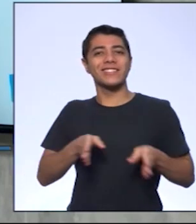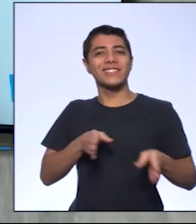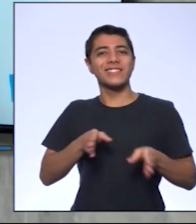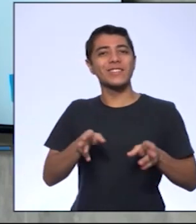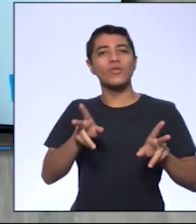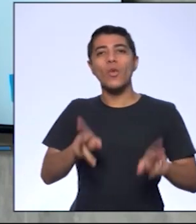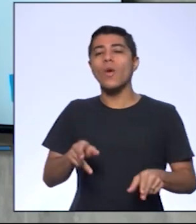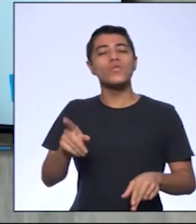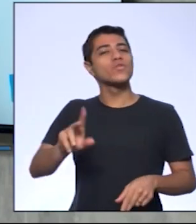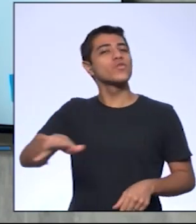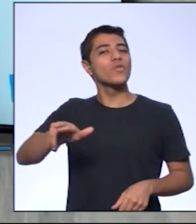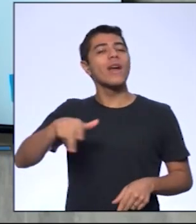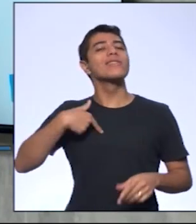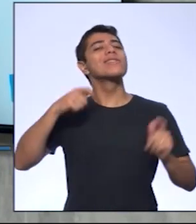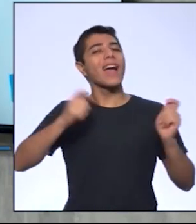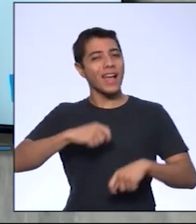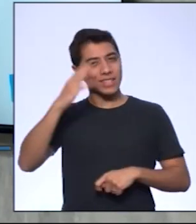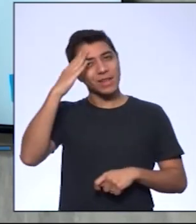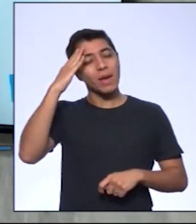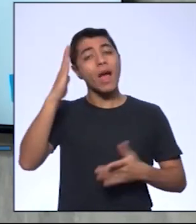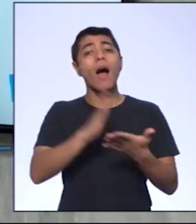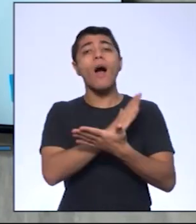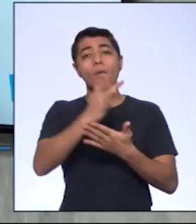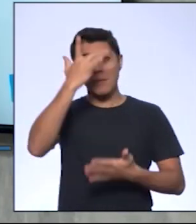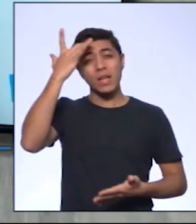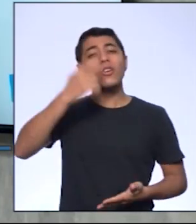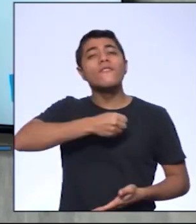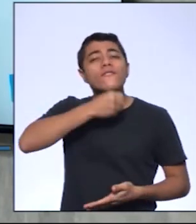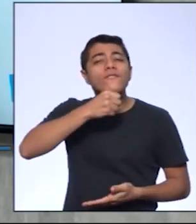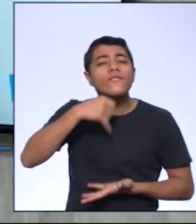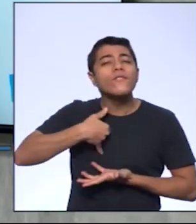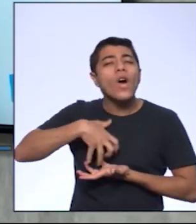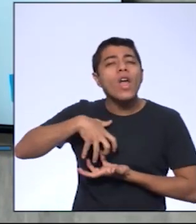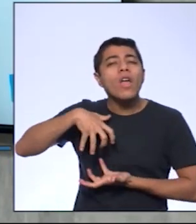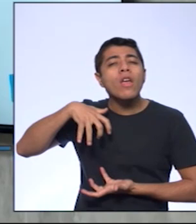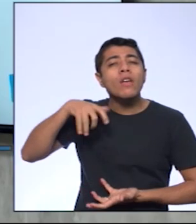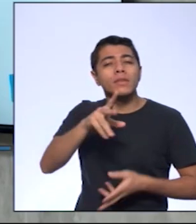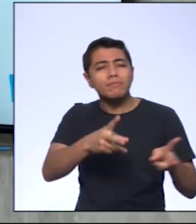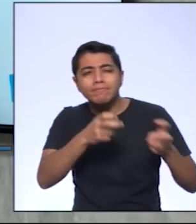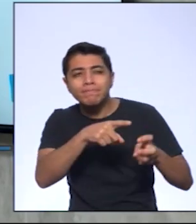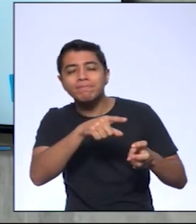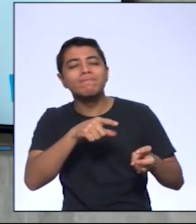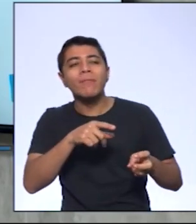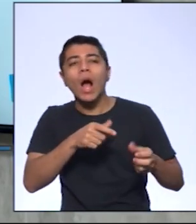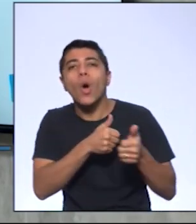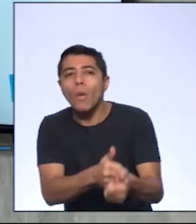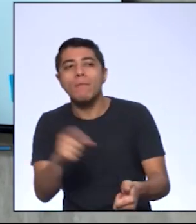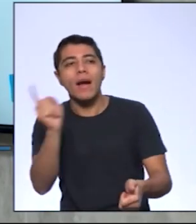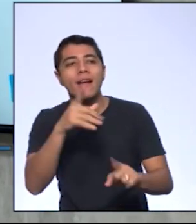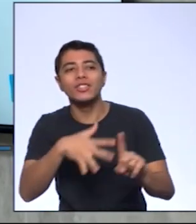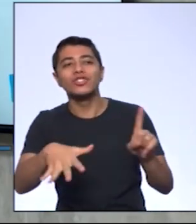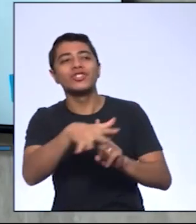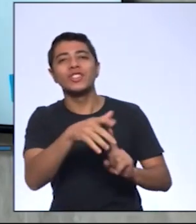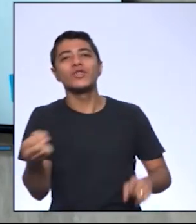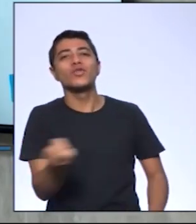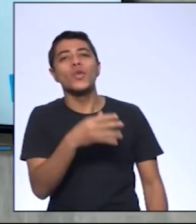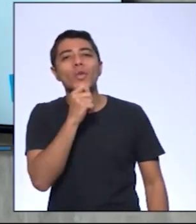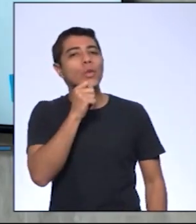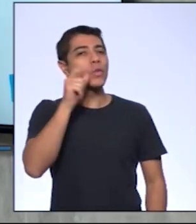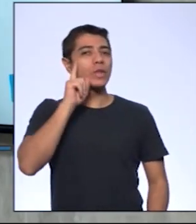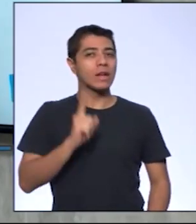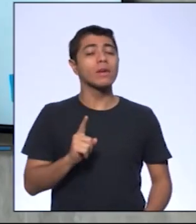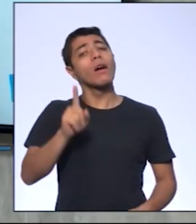mais de idade conseguem perceber que não acompanham essa mudança. Isso tudo é variante, tá certo? Belezinha? Então,